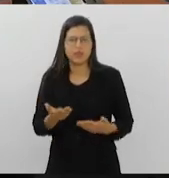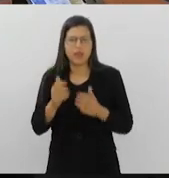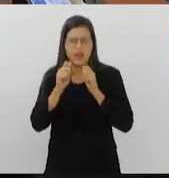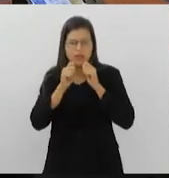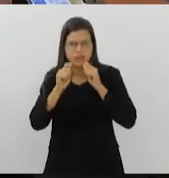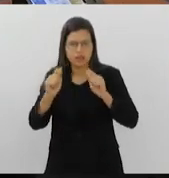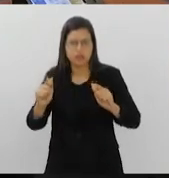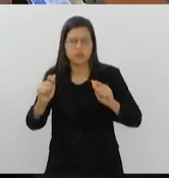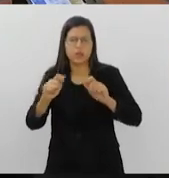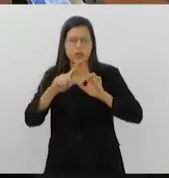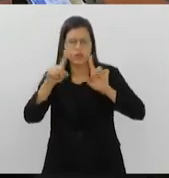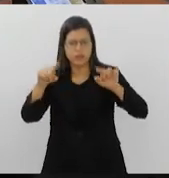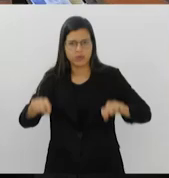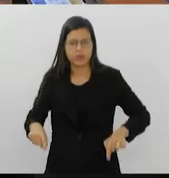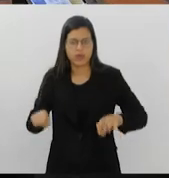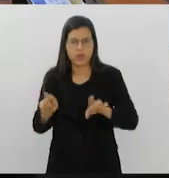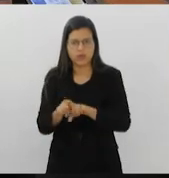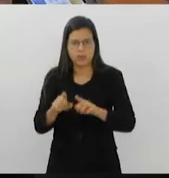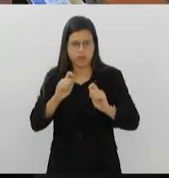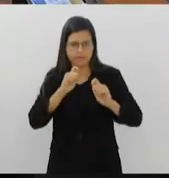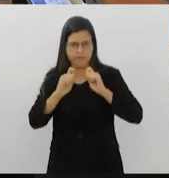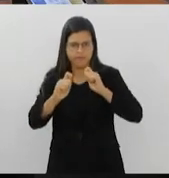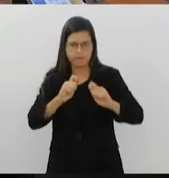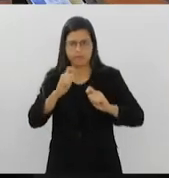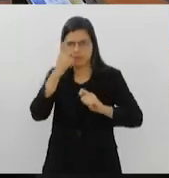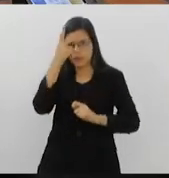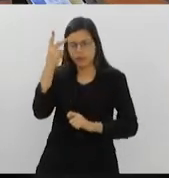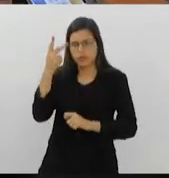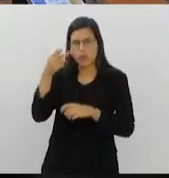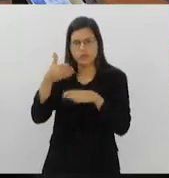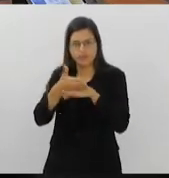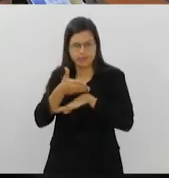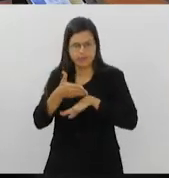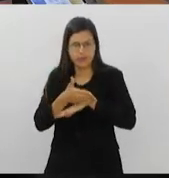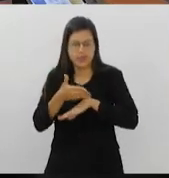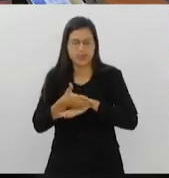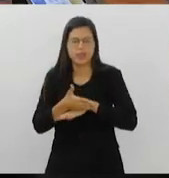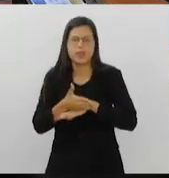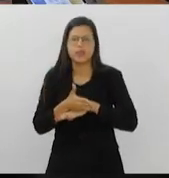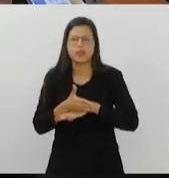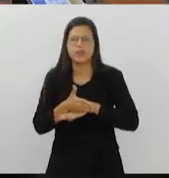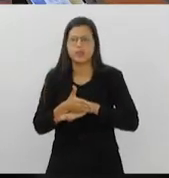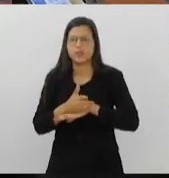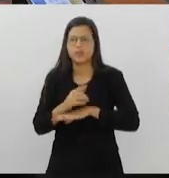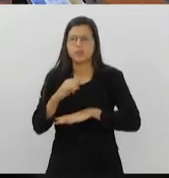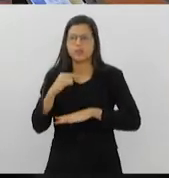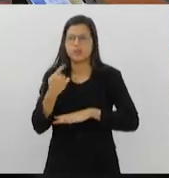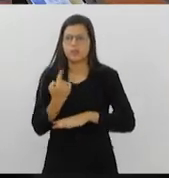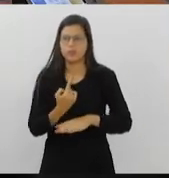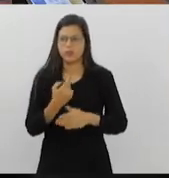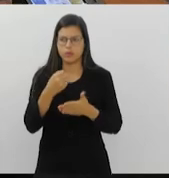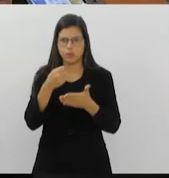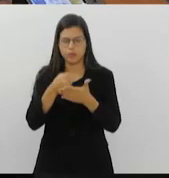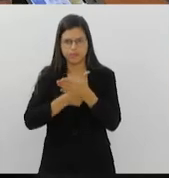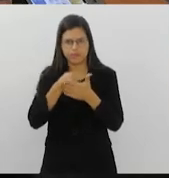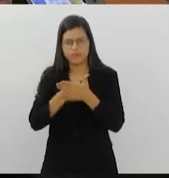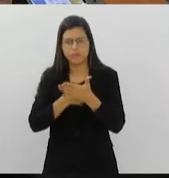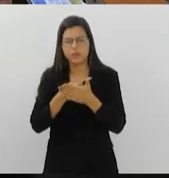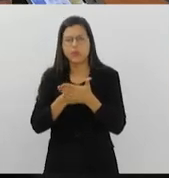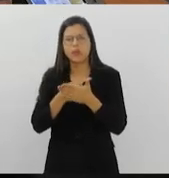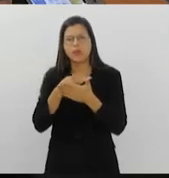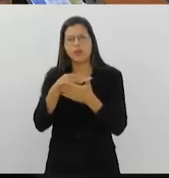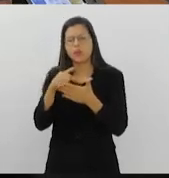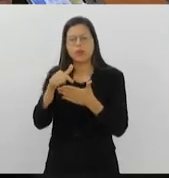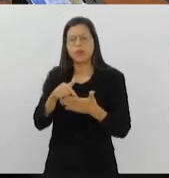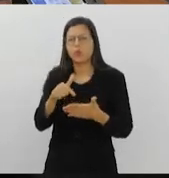assessores, servidores, imprensa, público presente, nossos batalhadores do concurso da PEMERJ aqui